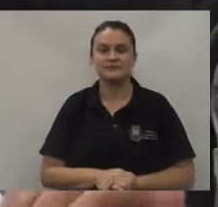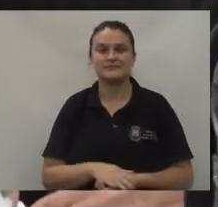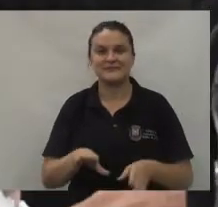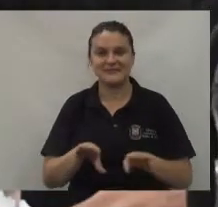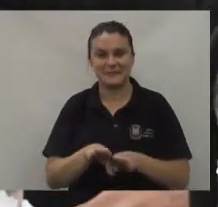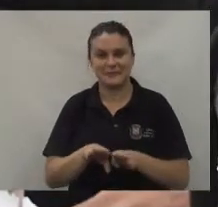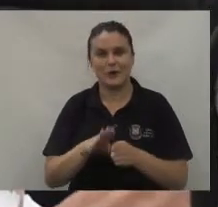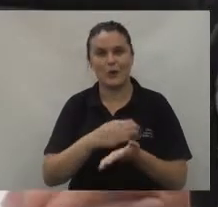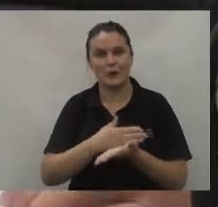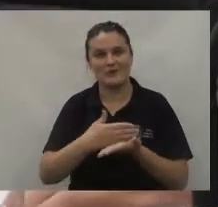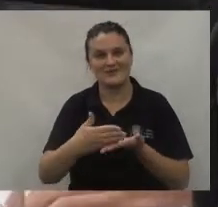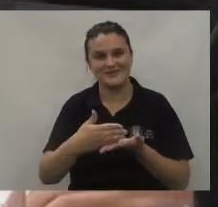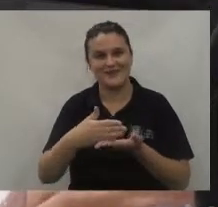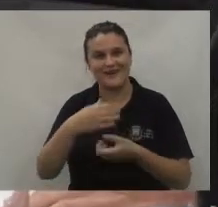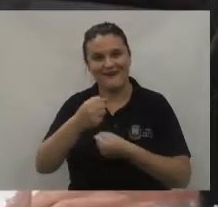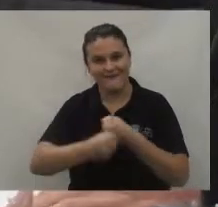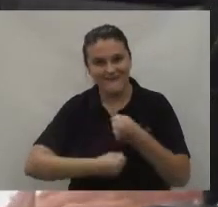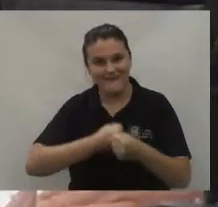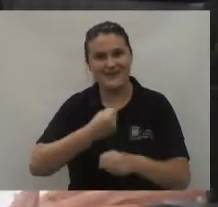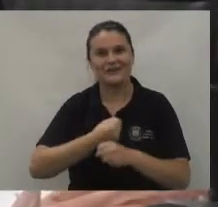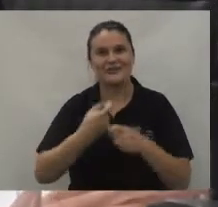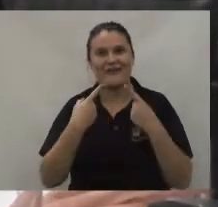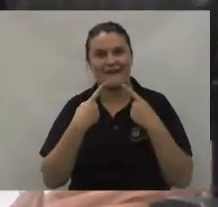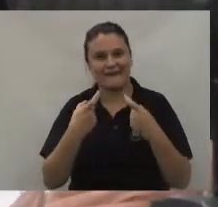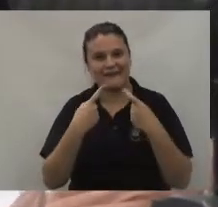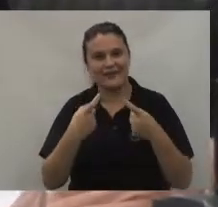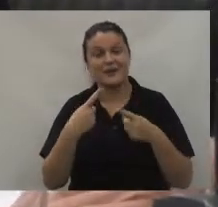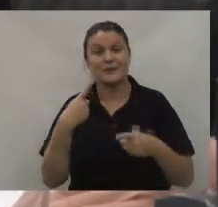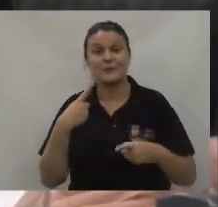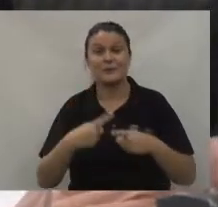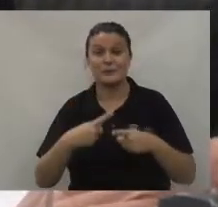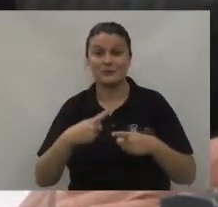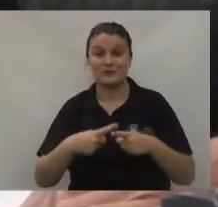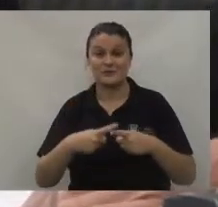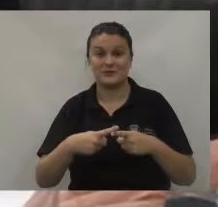começar o ano já reclamando porque